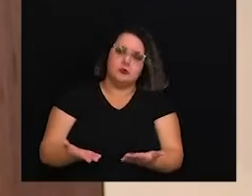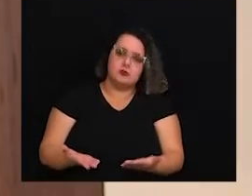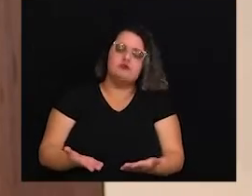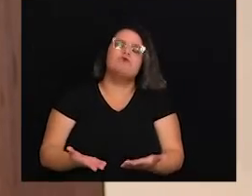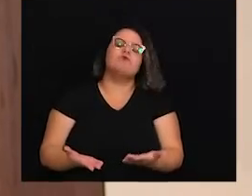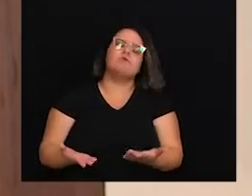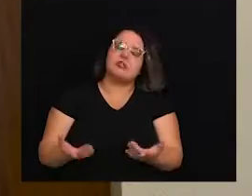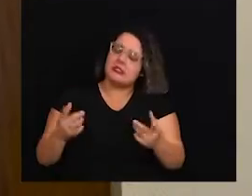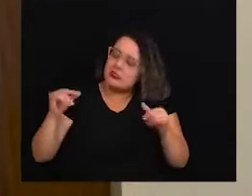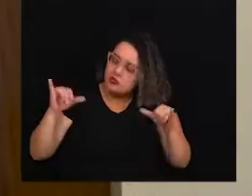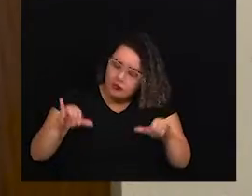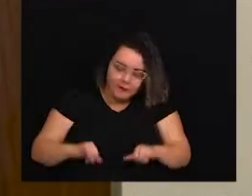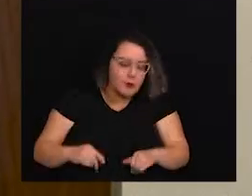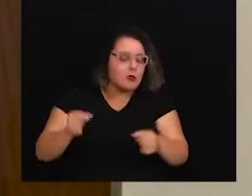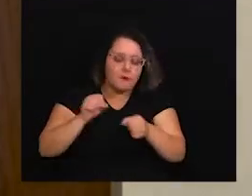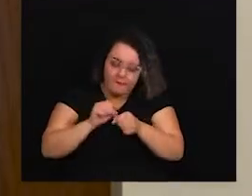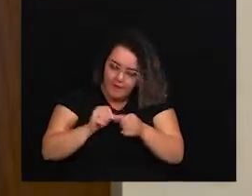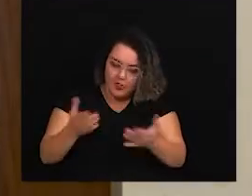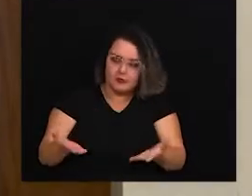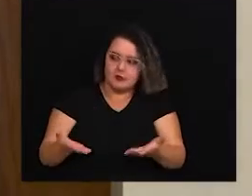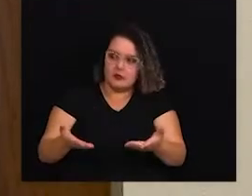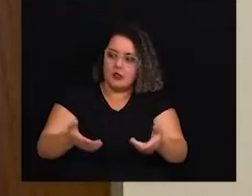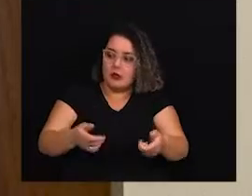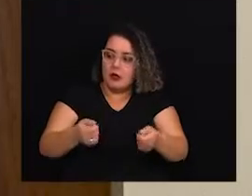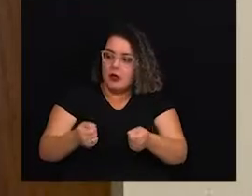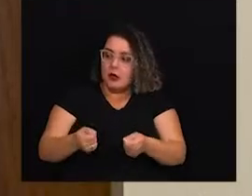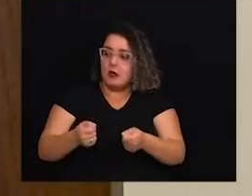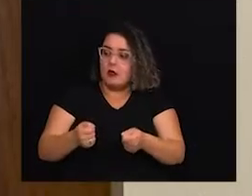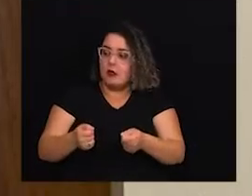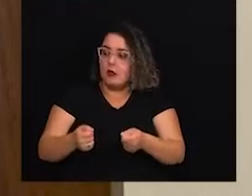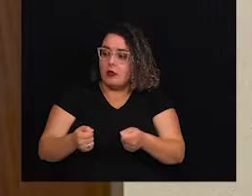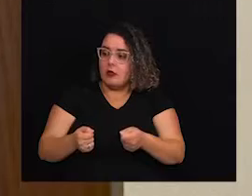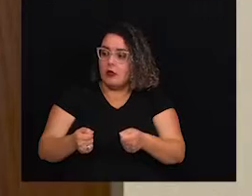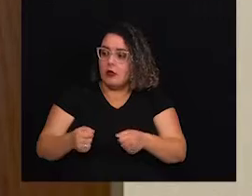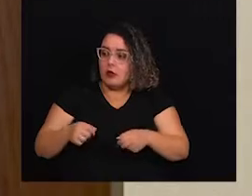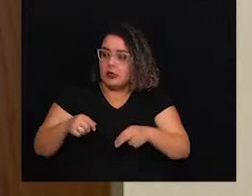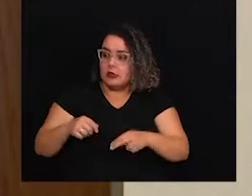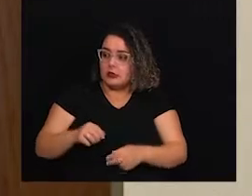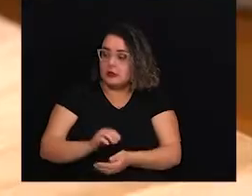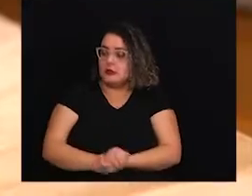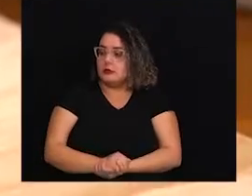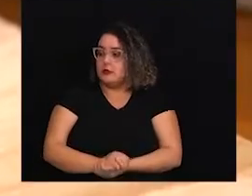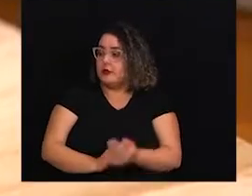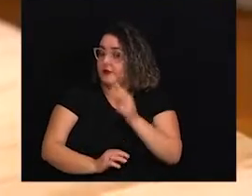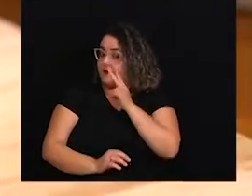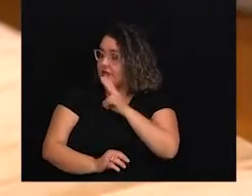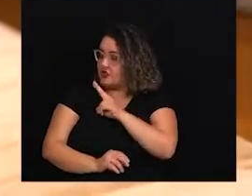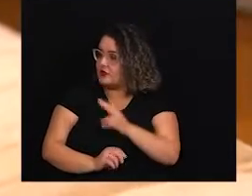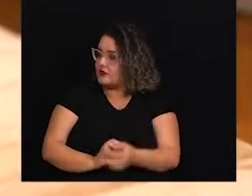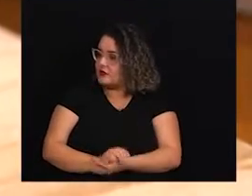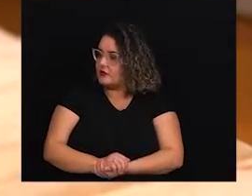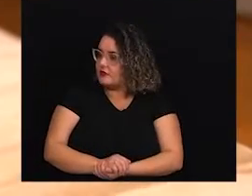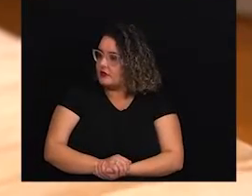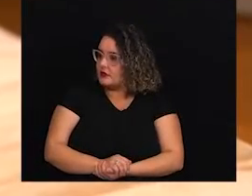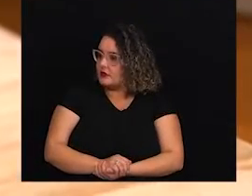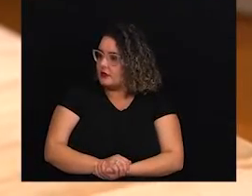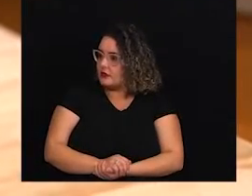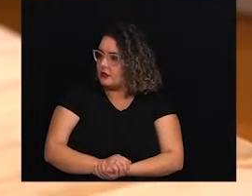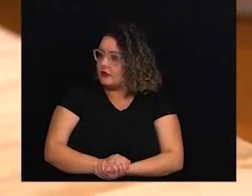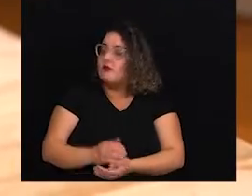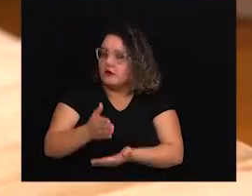esse sacrifício. E aí eu vou puxar aqui, né? Deixa eu colocar aqui com a faca. Corta pra... aí. Ó. Quer cortar ele